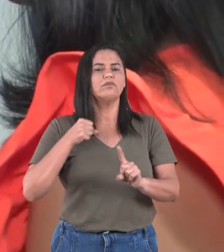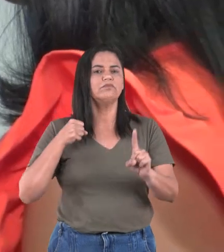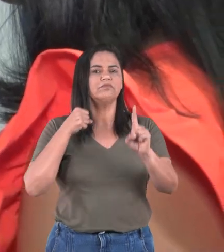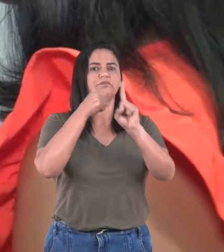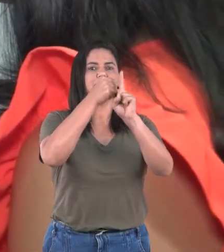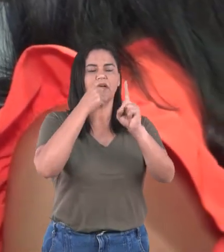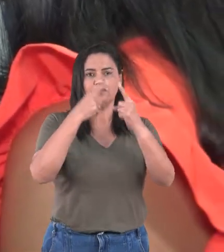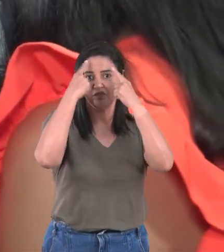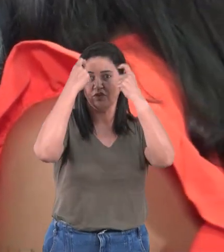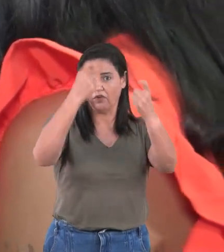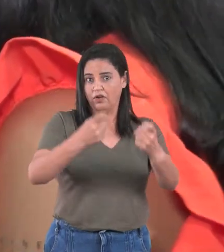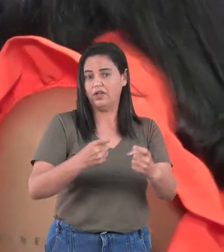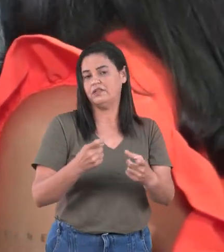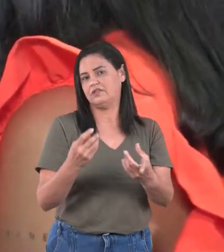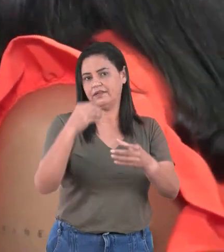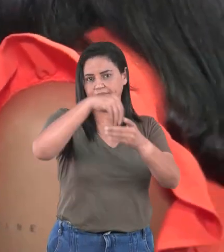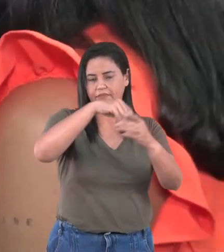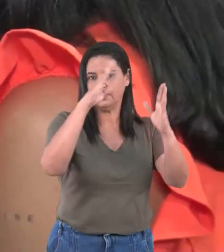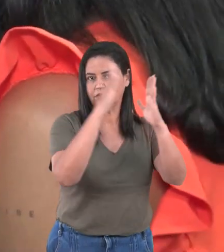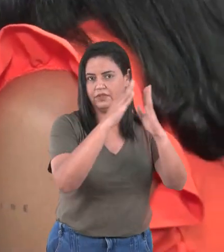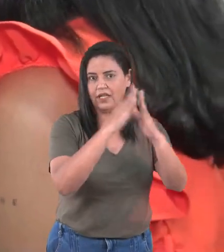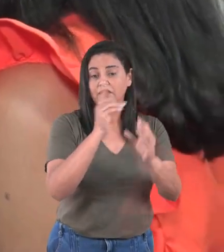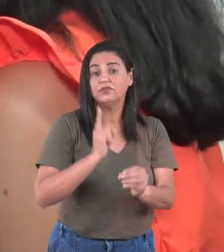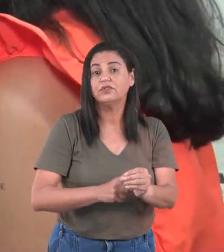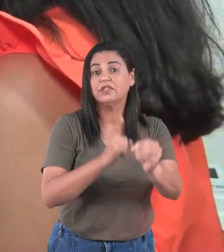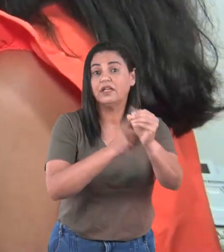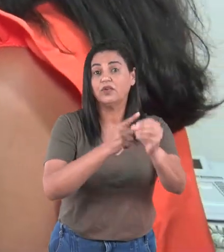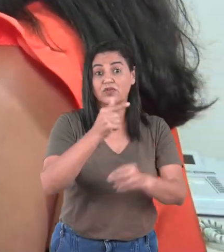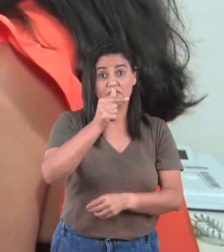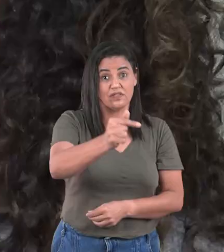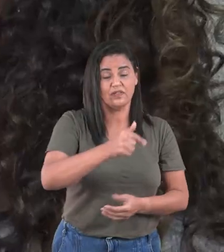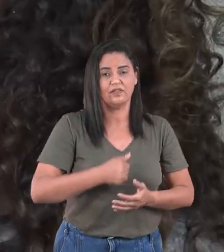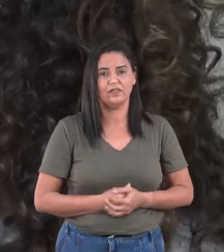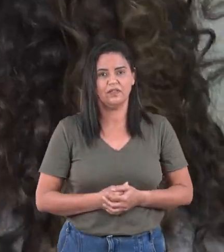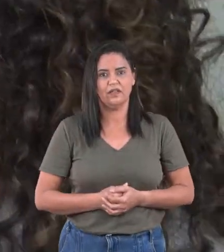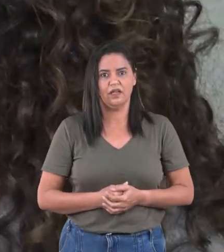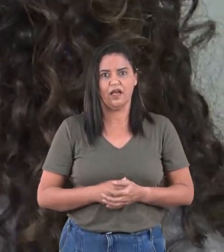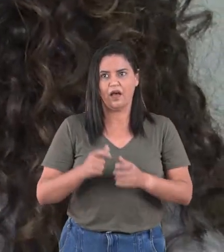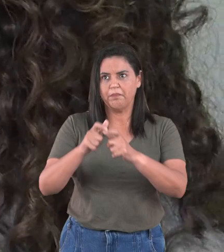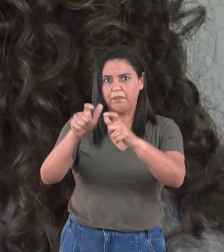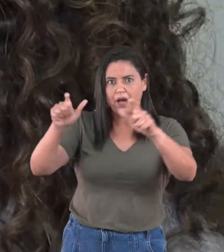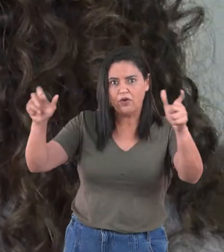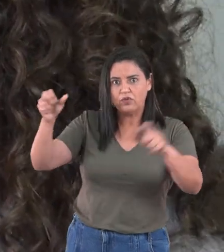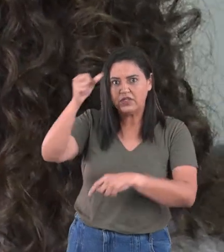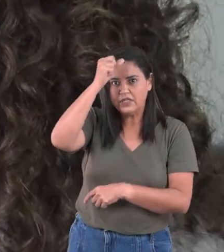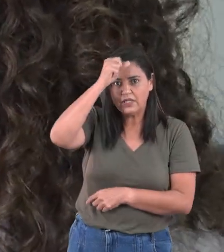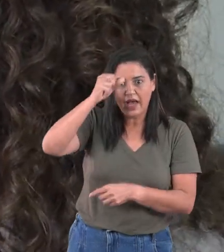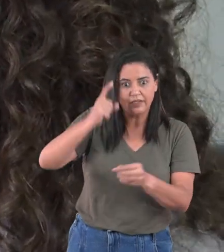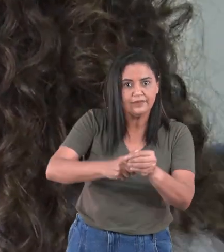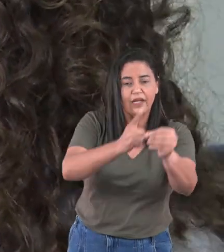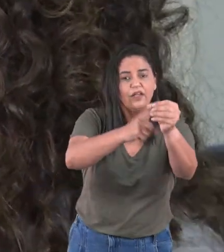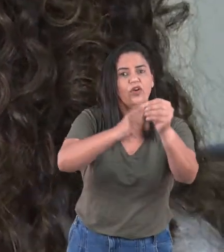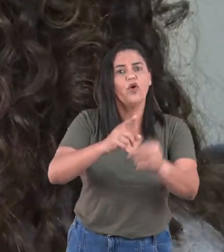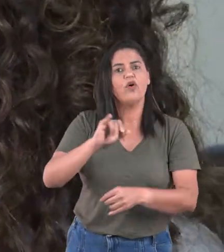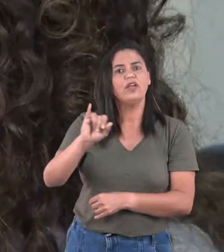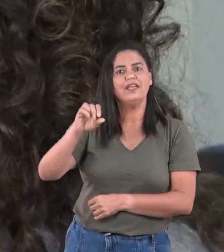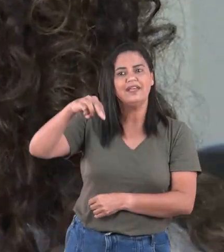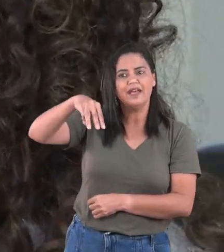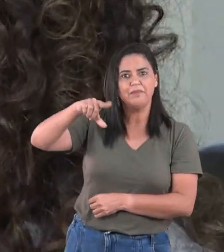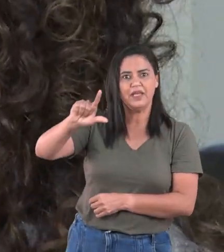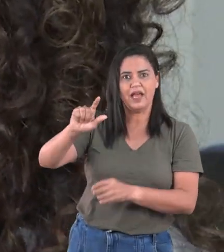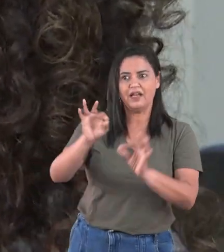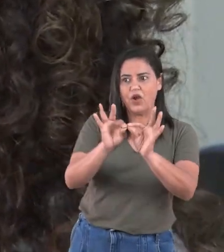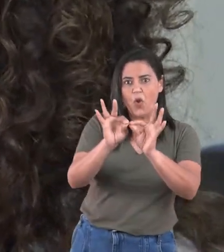doméstica em mulheres de 7 municípios do Alto Sertão Sergipano. A maioria dos municípios estão distantes do IML, que